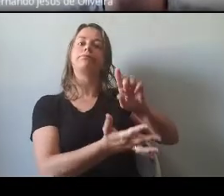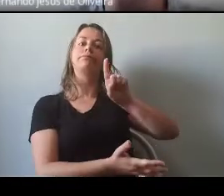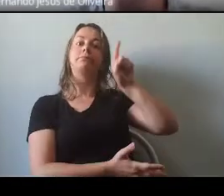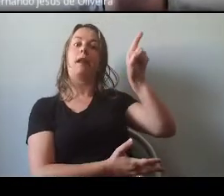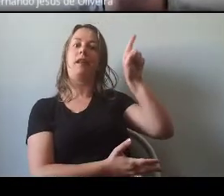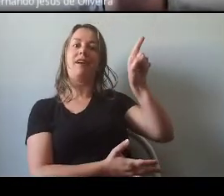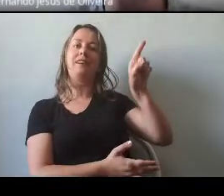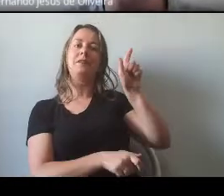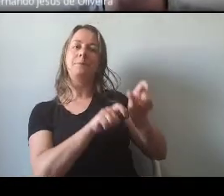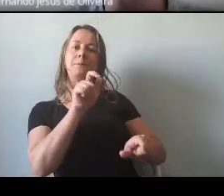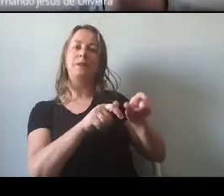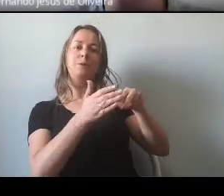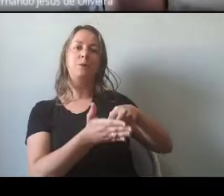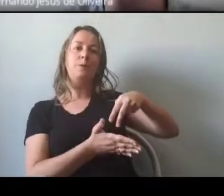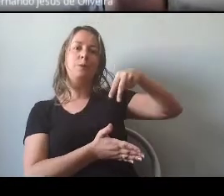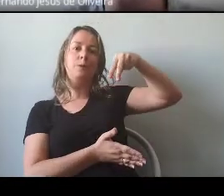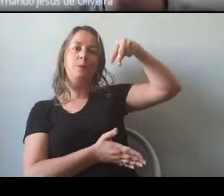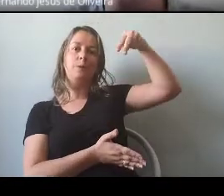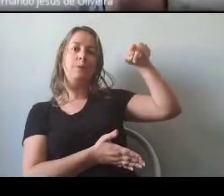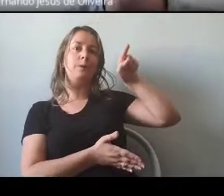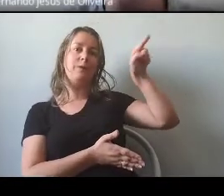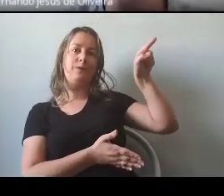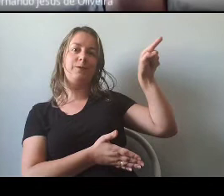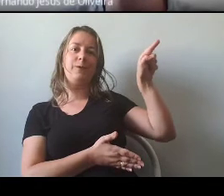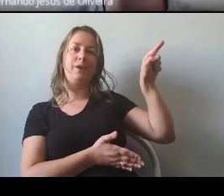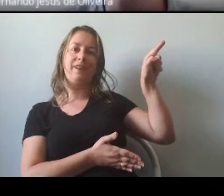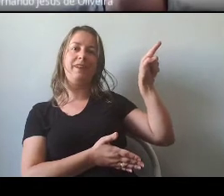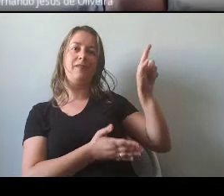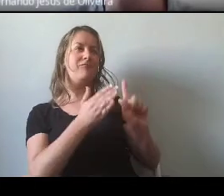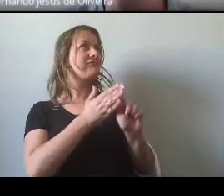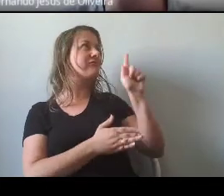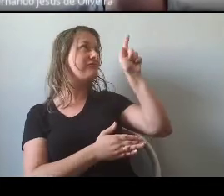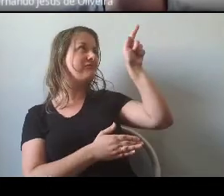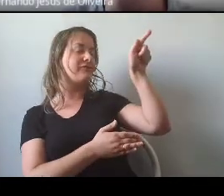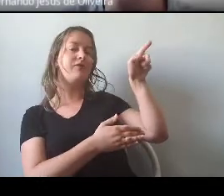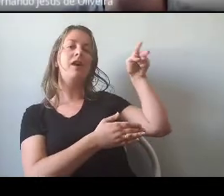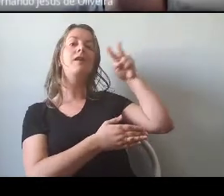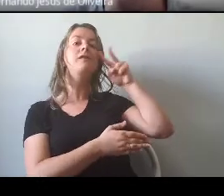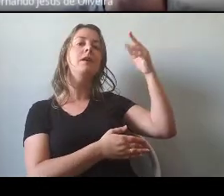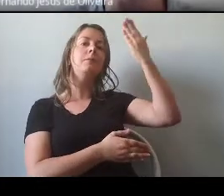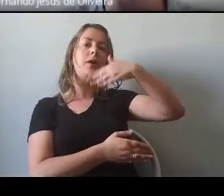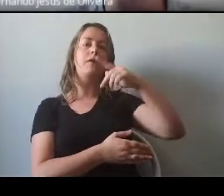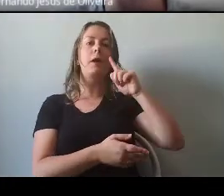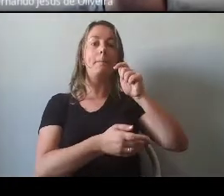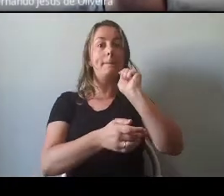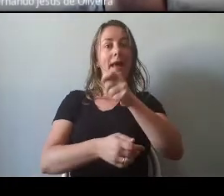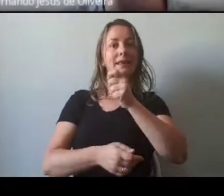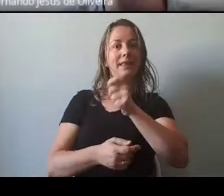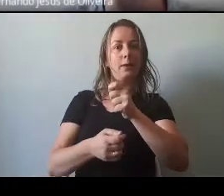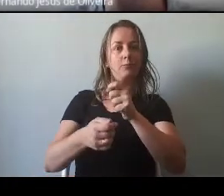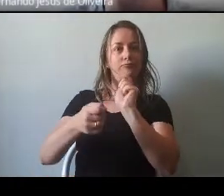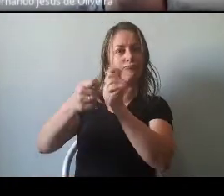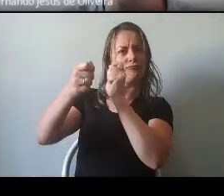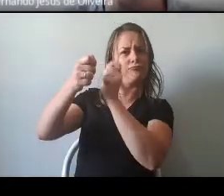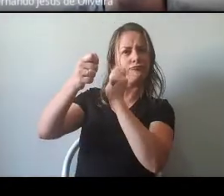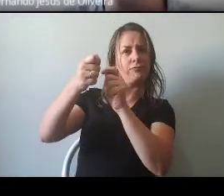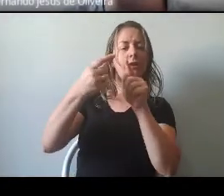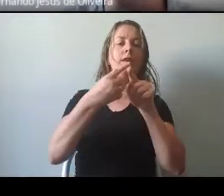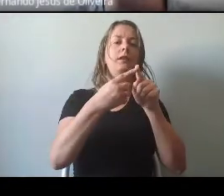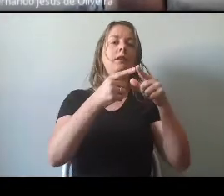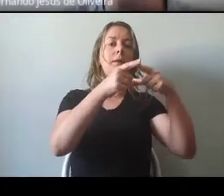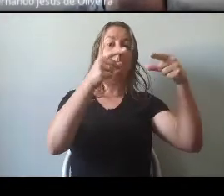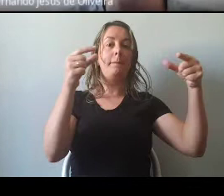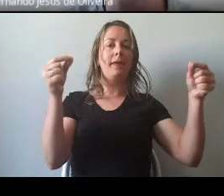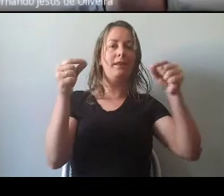vídeo que foi feito lá na Lua pelos astronautas, justamente com essa situação aí, ó. Um martelo e